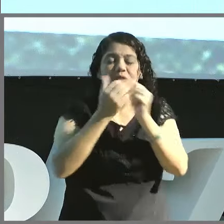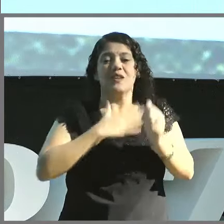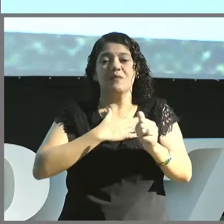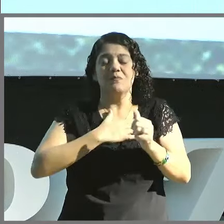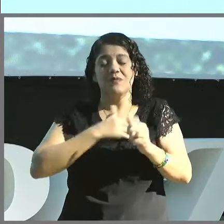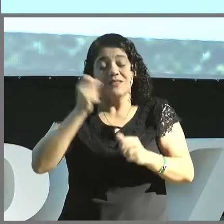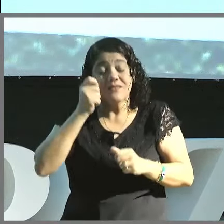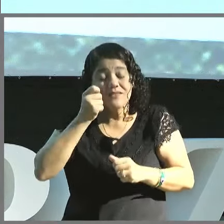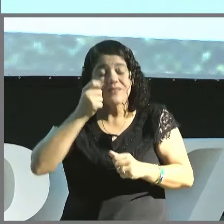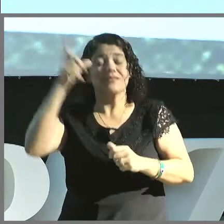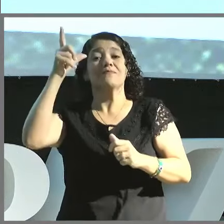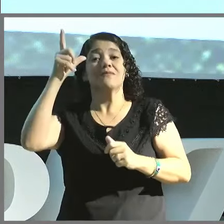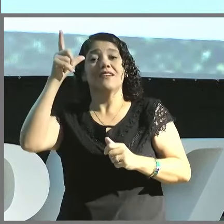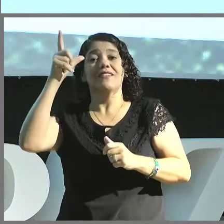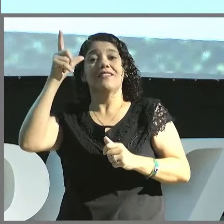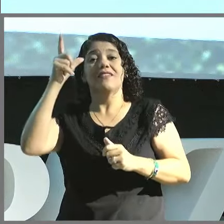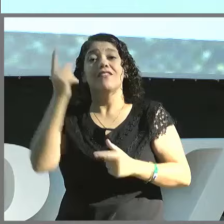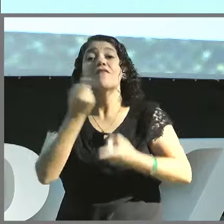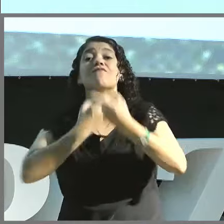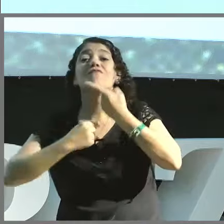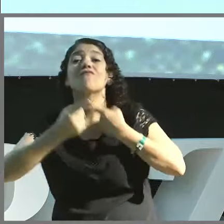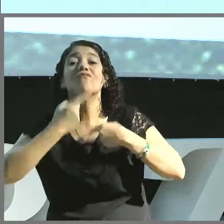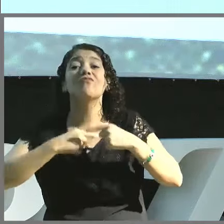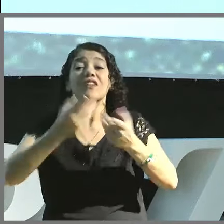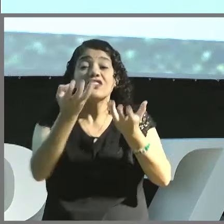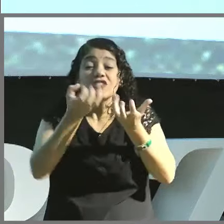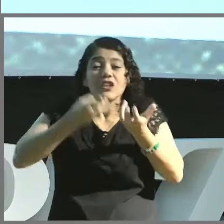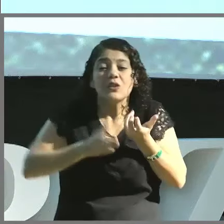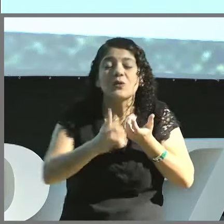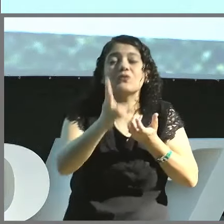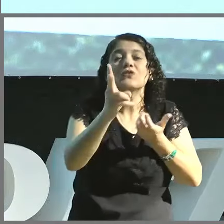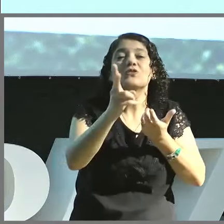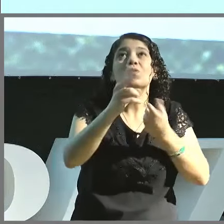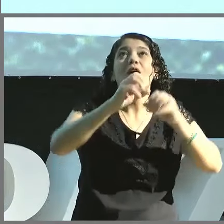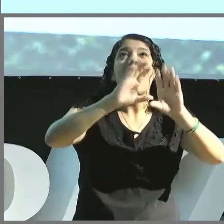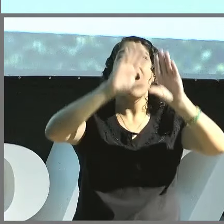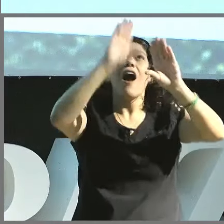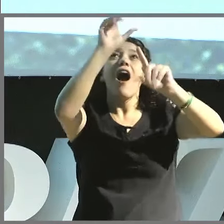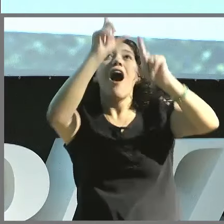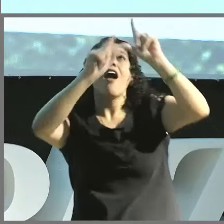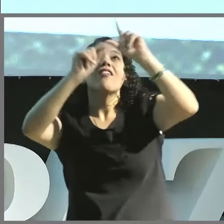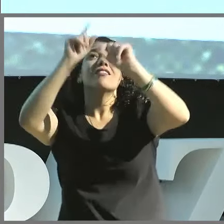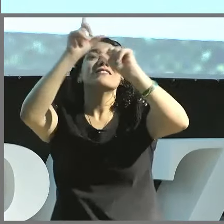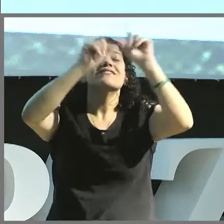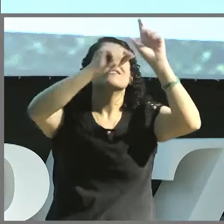despertando o sol, prateando a noite,